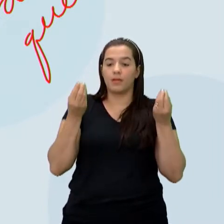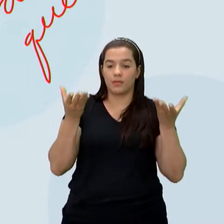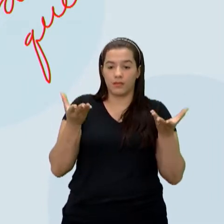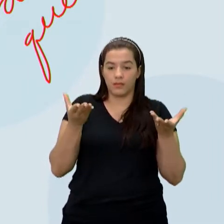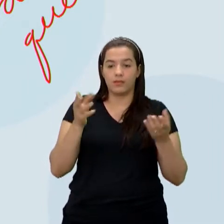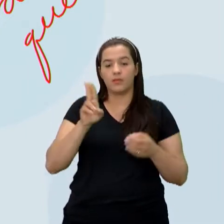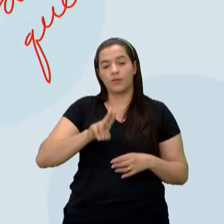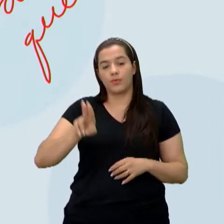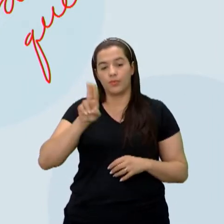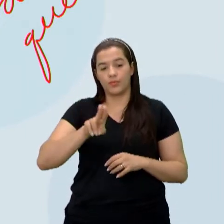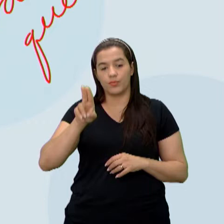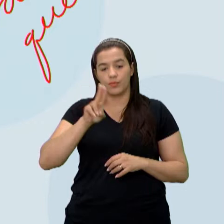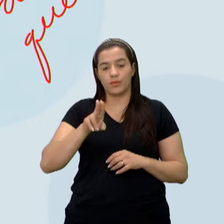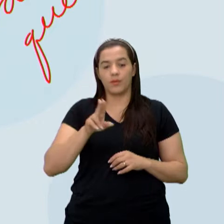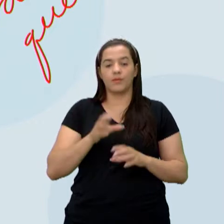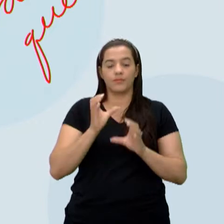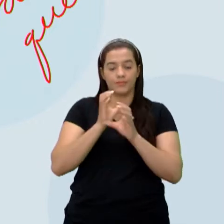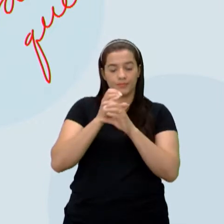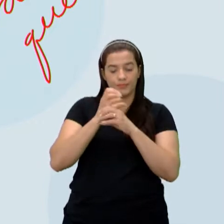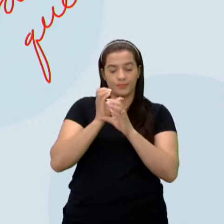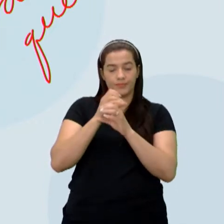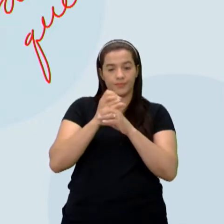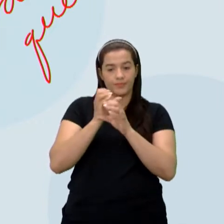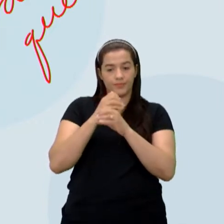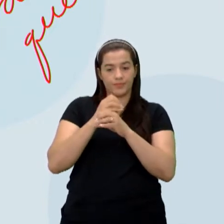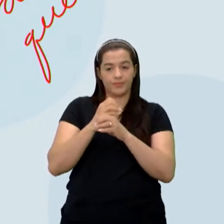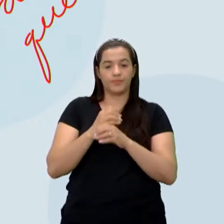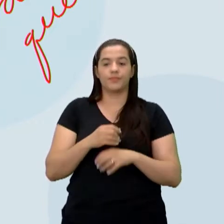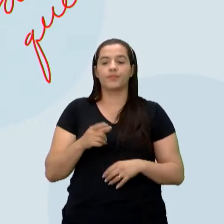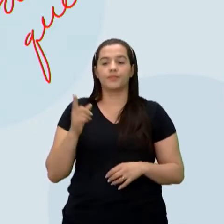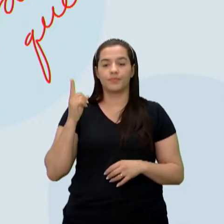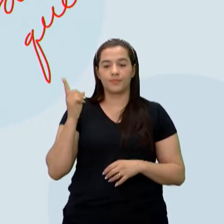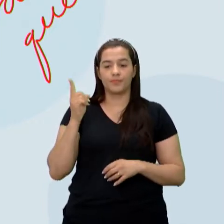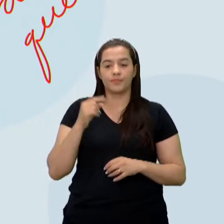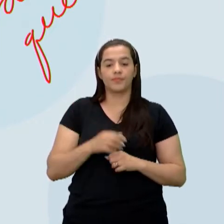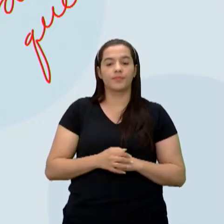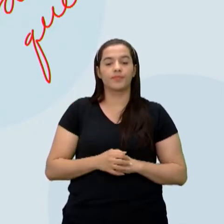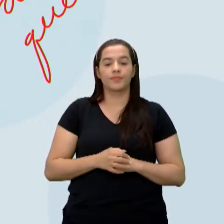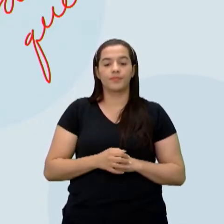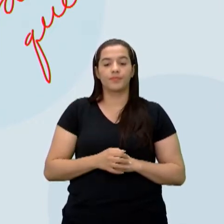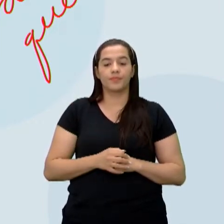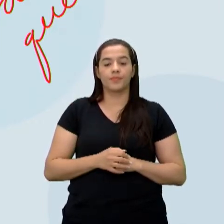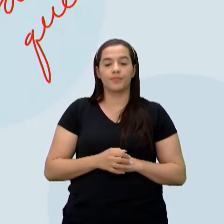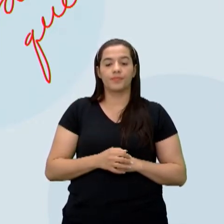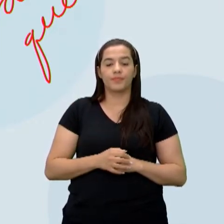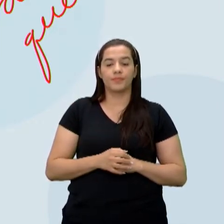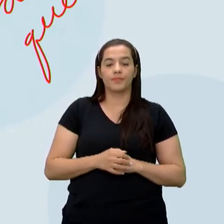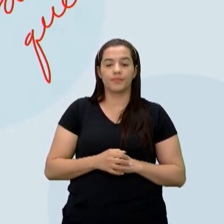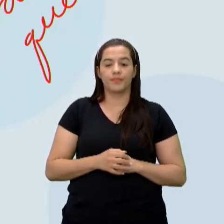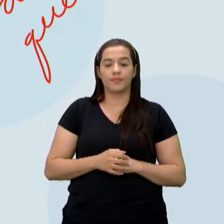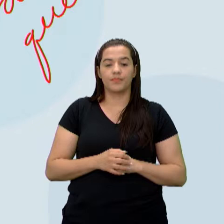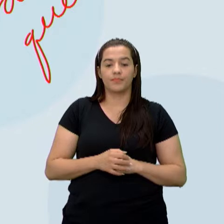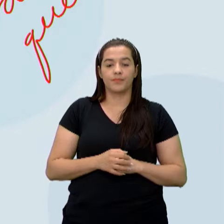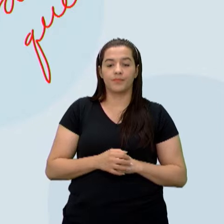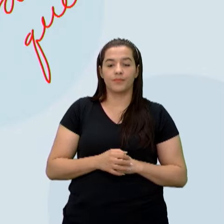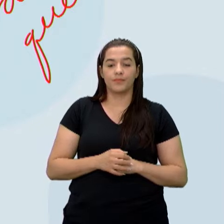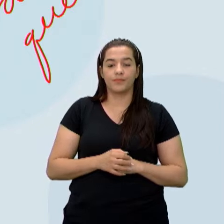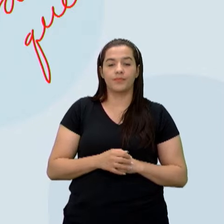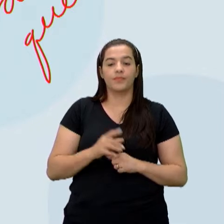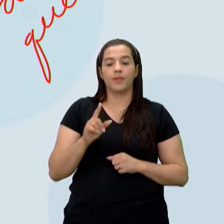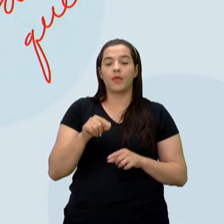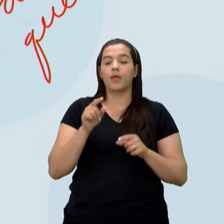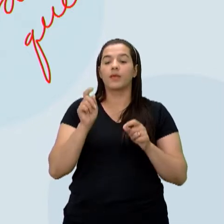finalidade. Finalidade é o para quê do microscópio, colocado depois ali, para